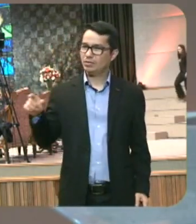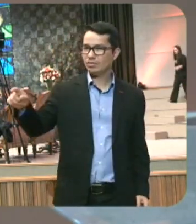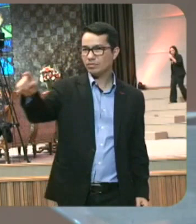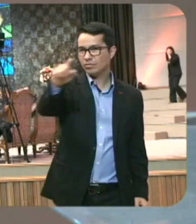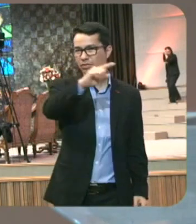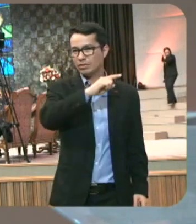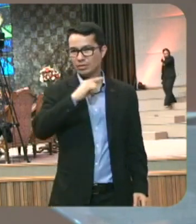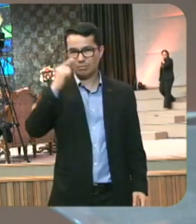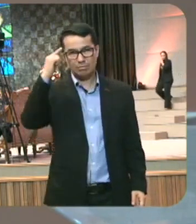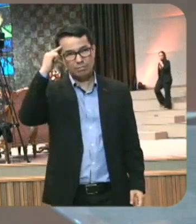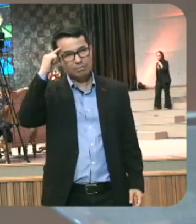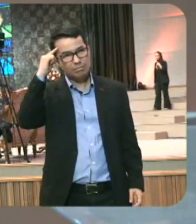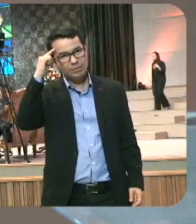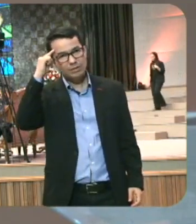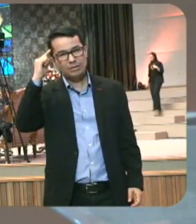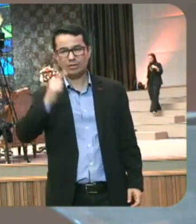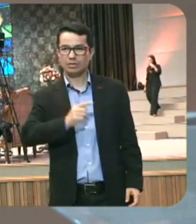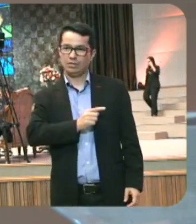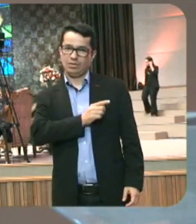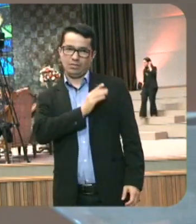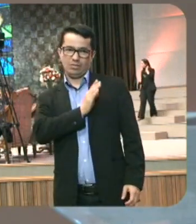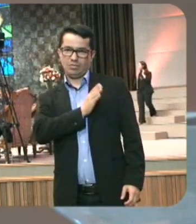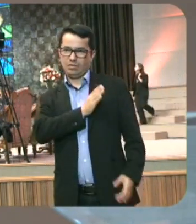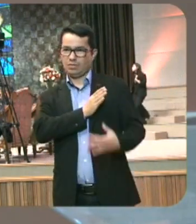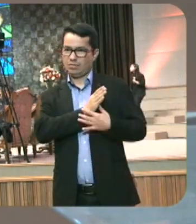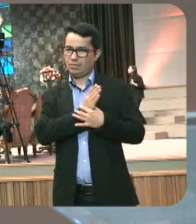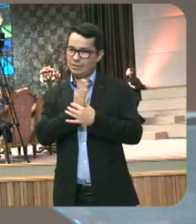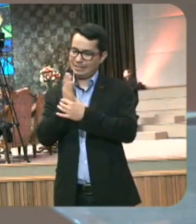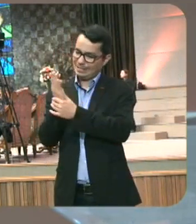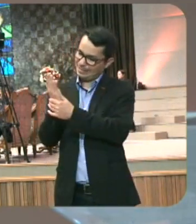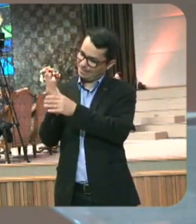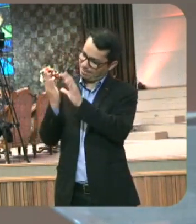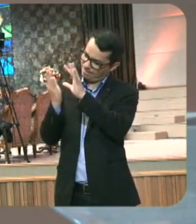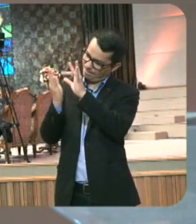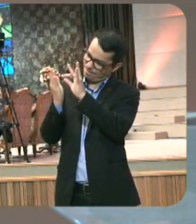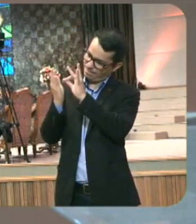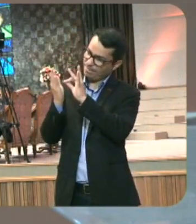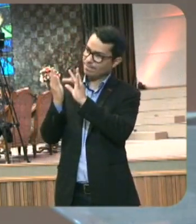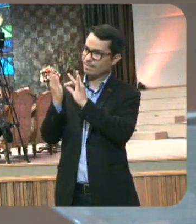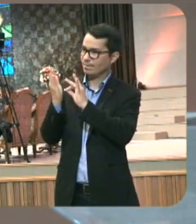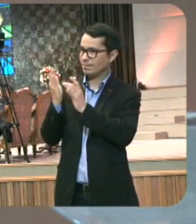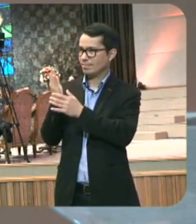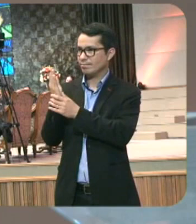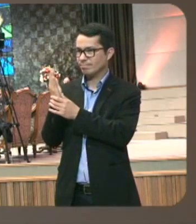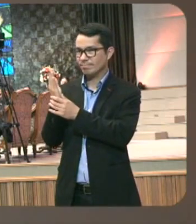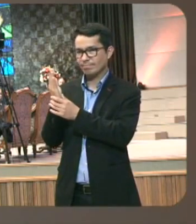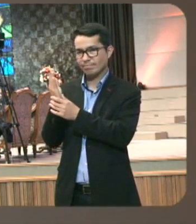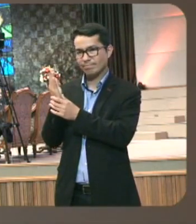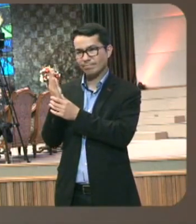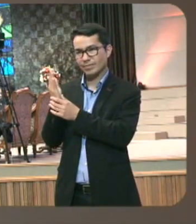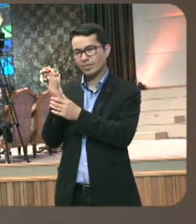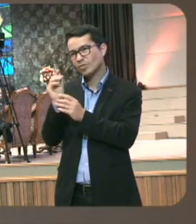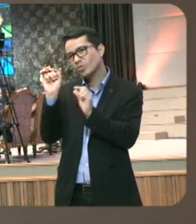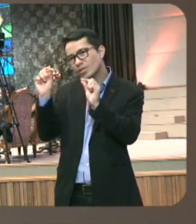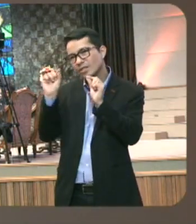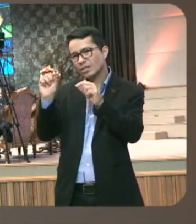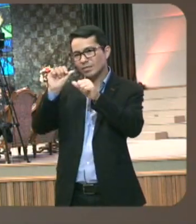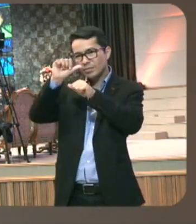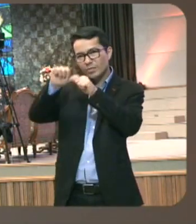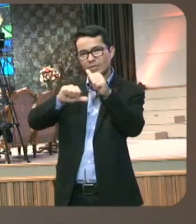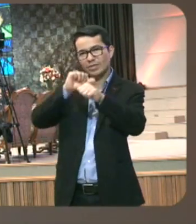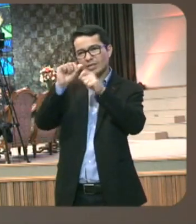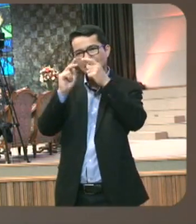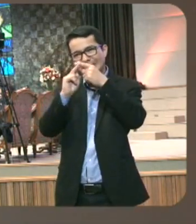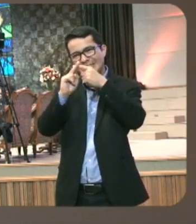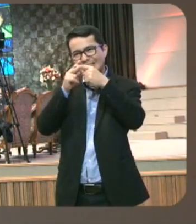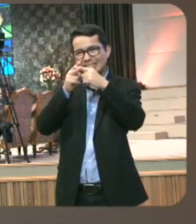dizer: Senhor, tem essa área da minha vida que eu não quero que o Senhor trabalhe, mas hoje o teu Espírito está tocando a minha alma. Começa a